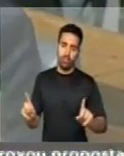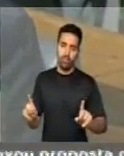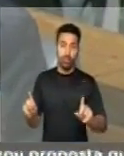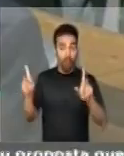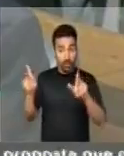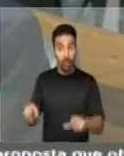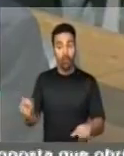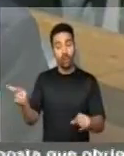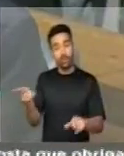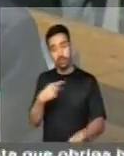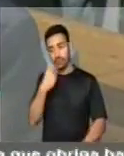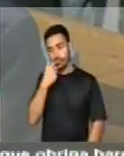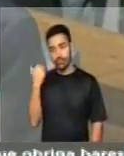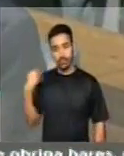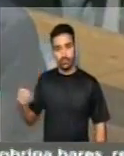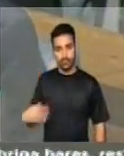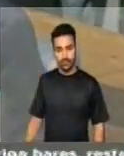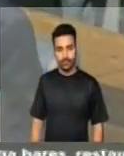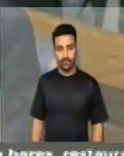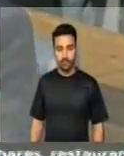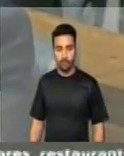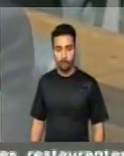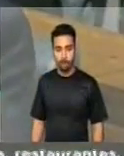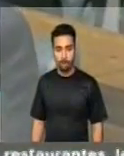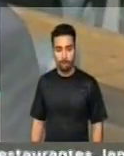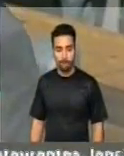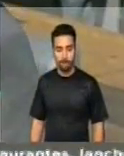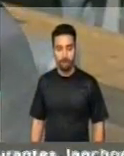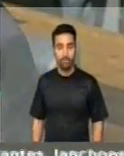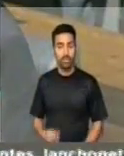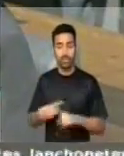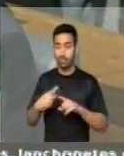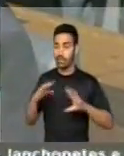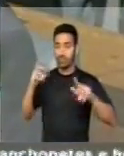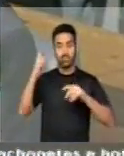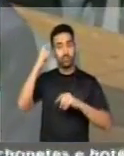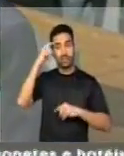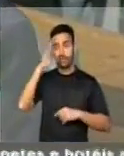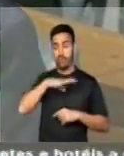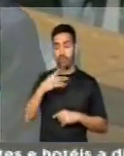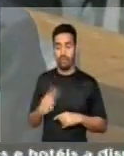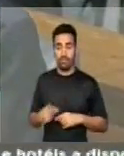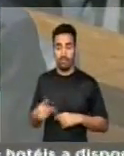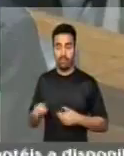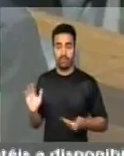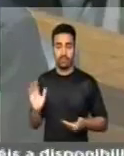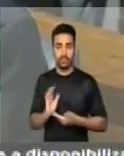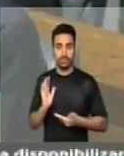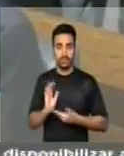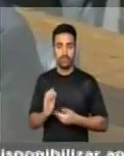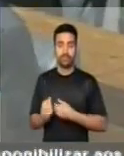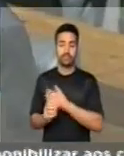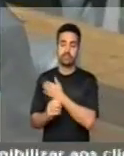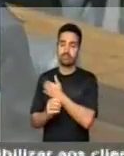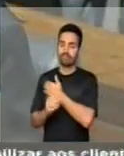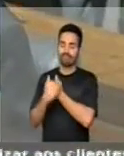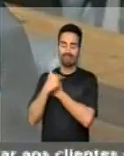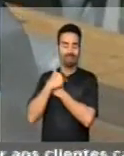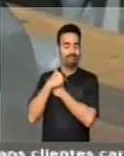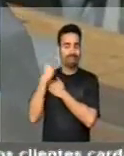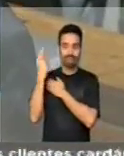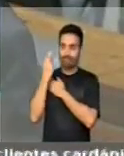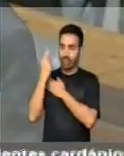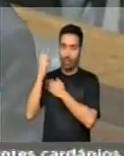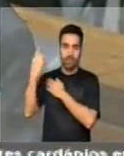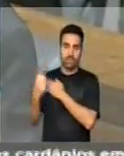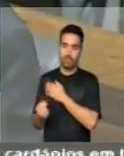aconteceu recentemente, manchando, maculando o poder legislativo brasileiro. É inaceitável